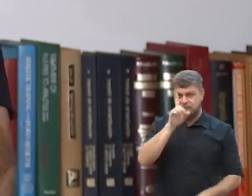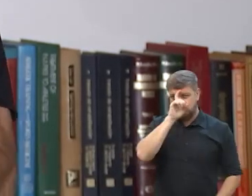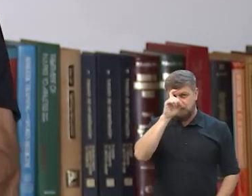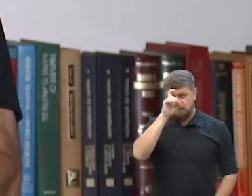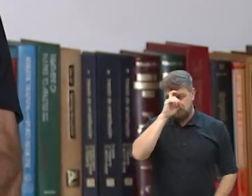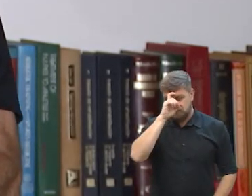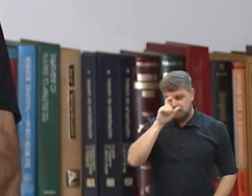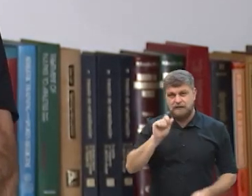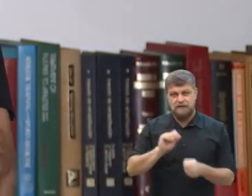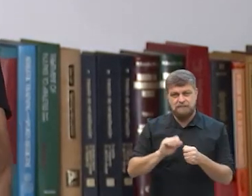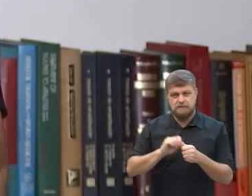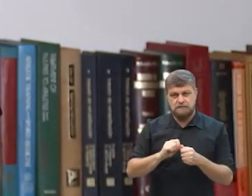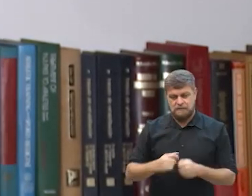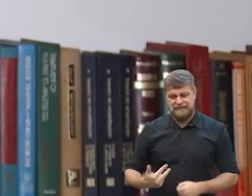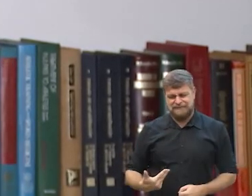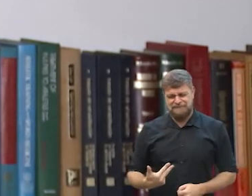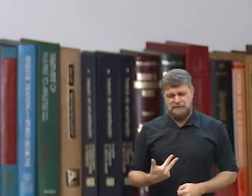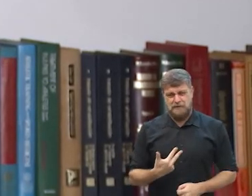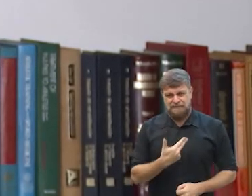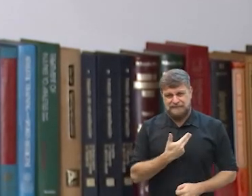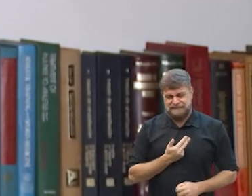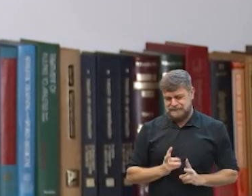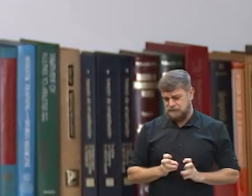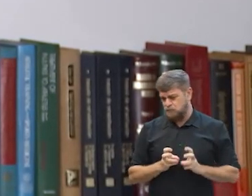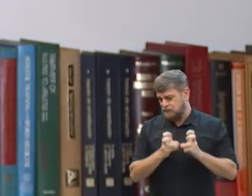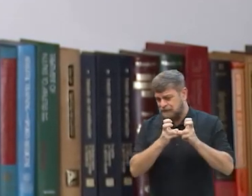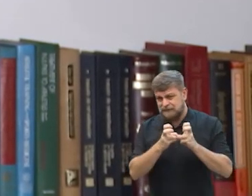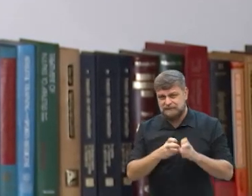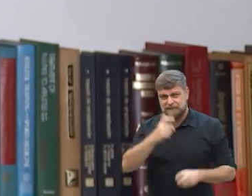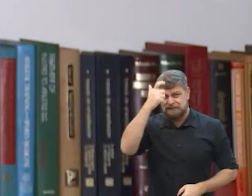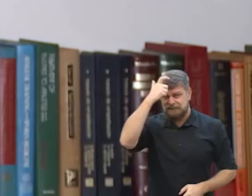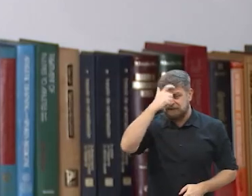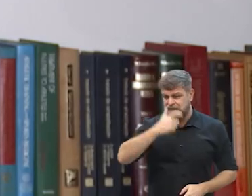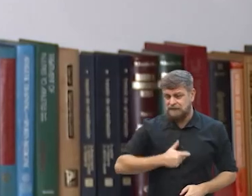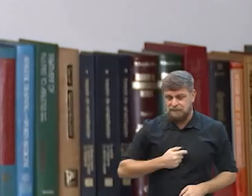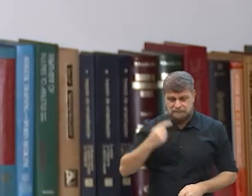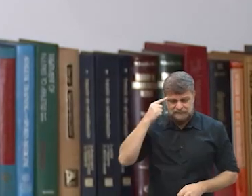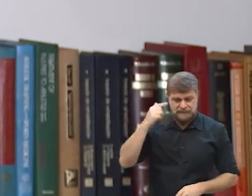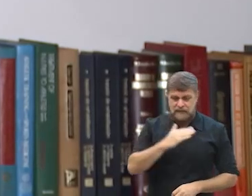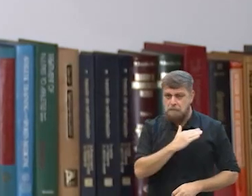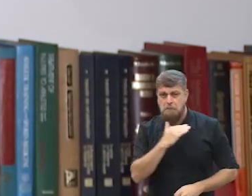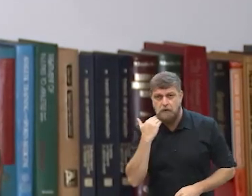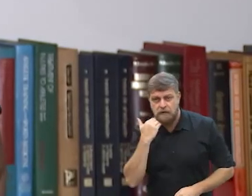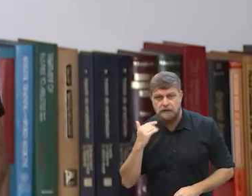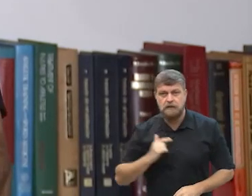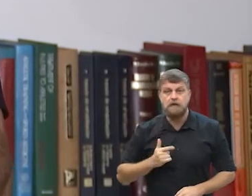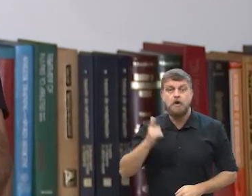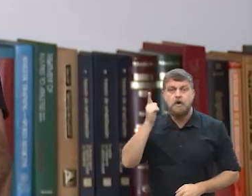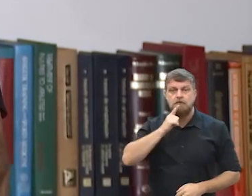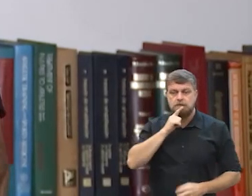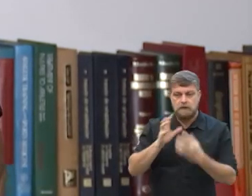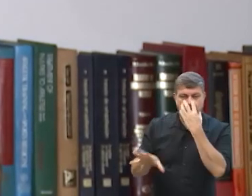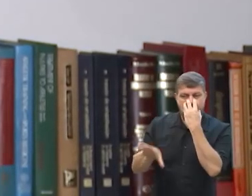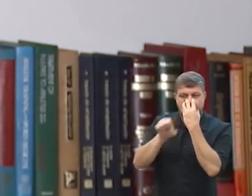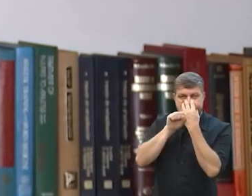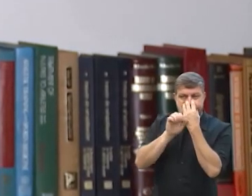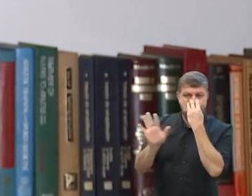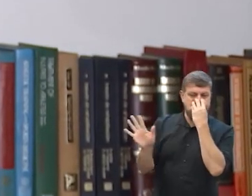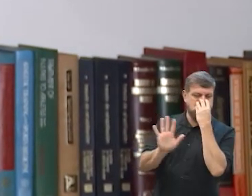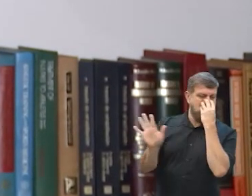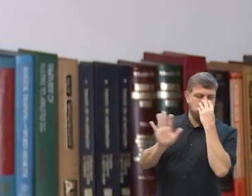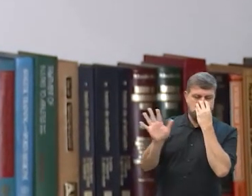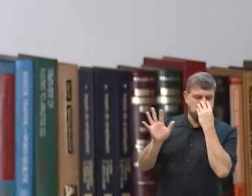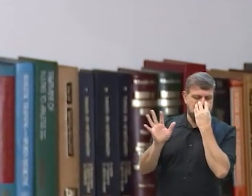hospital após uma cirurgia violentíssima de câncer, estava fadado a não sair, saí sem ser entubado, que eu não quis ser